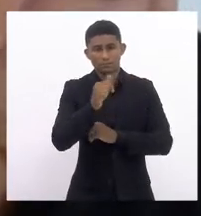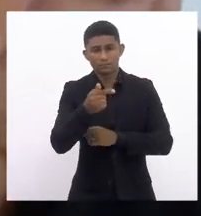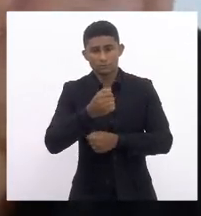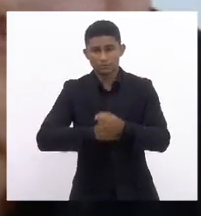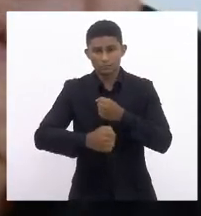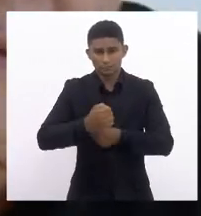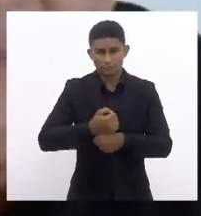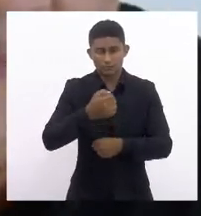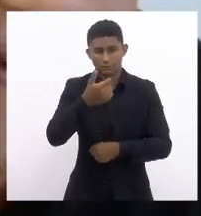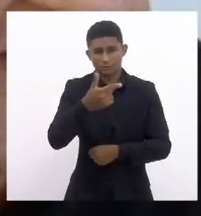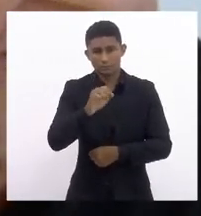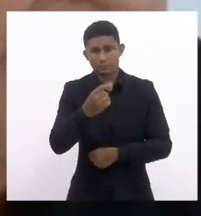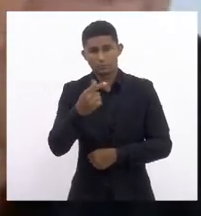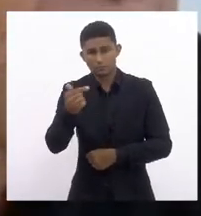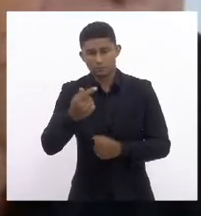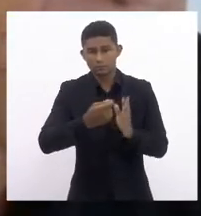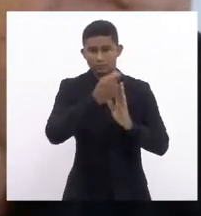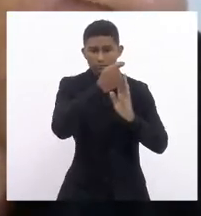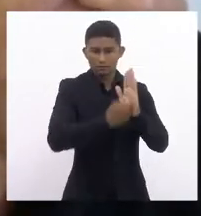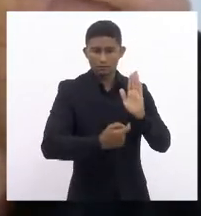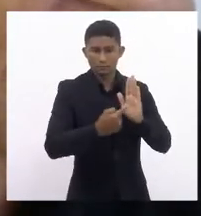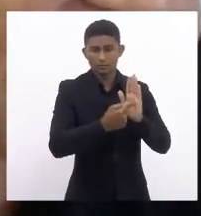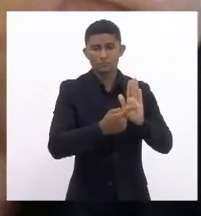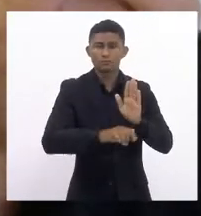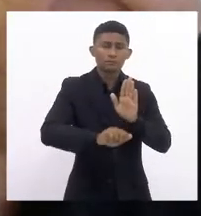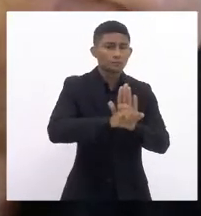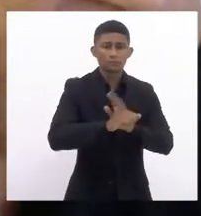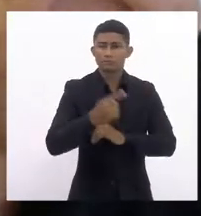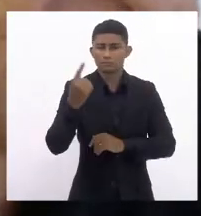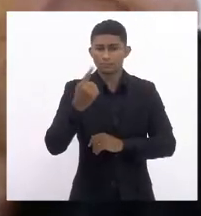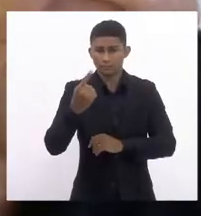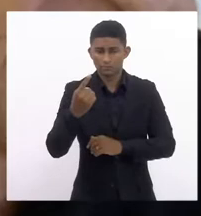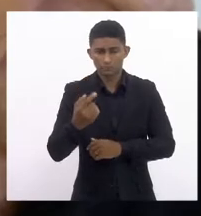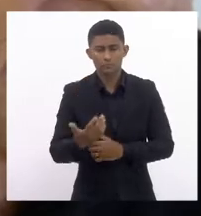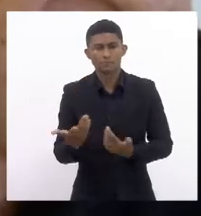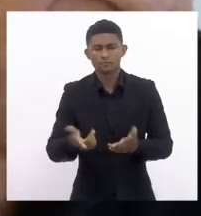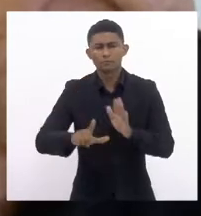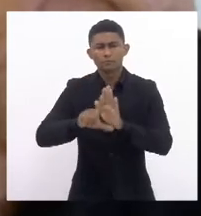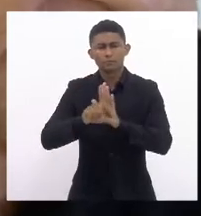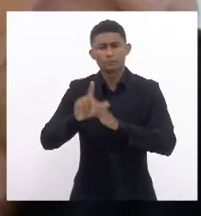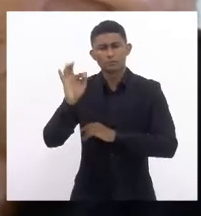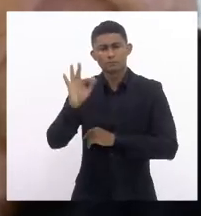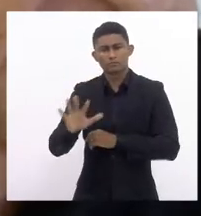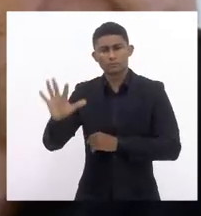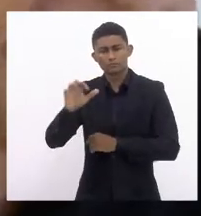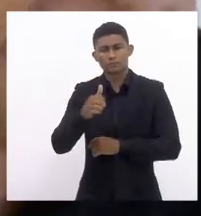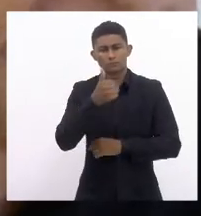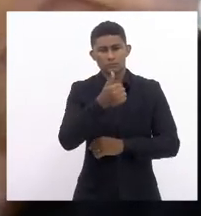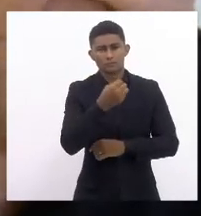seguinte redação. Artigo 1º. Nos casos previstos na Lei Federal nº